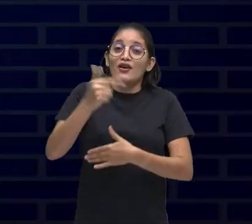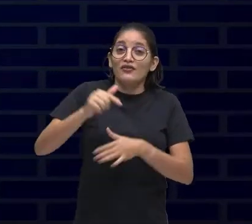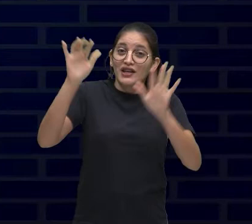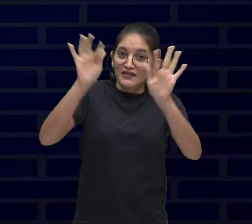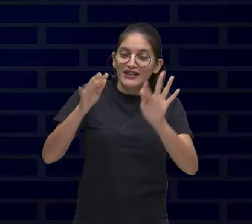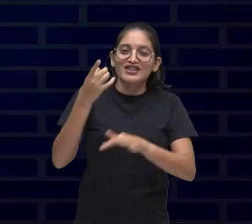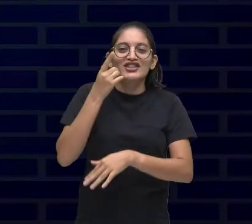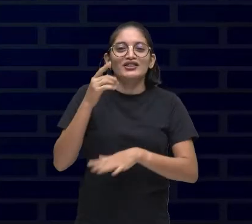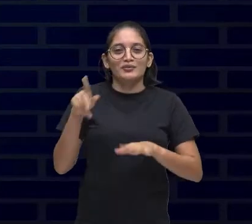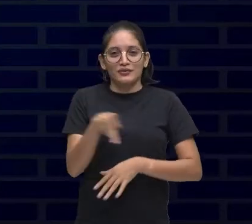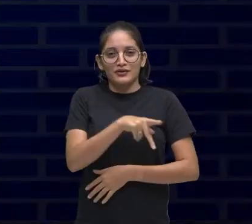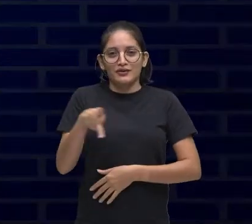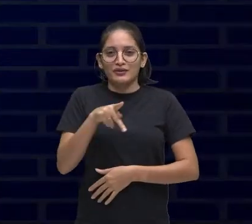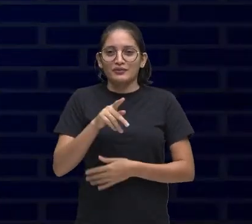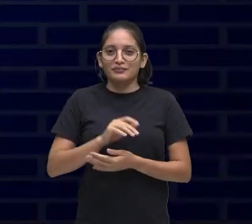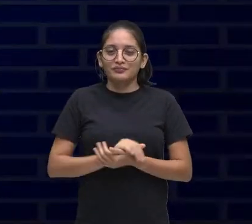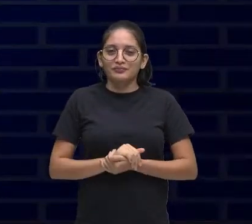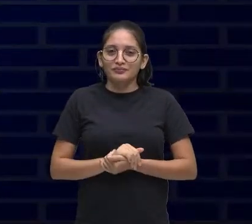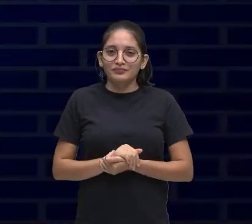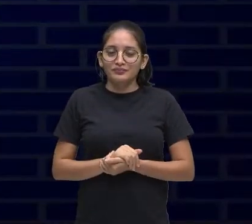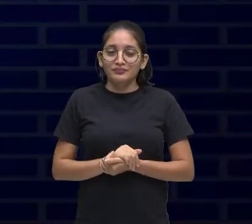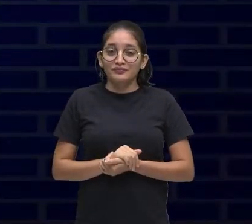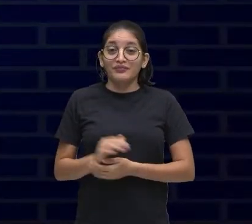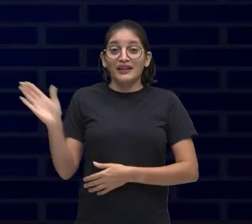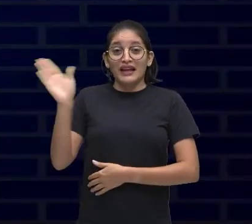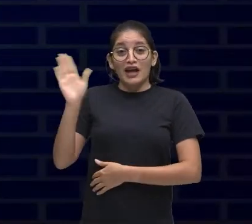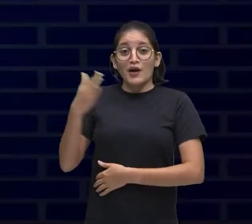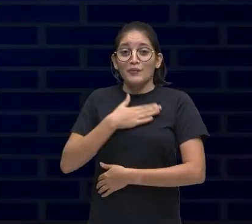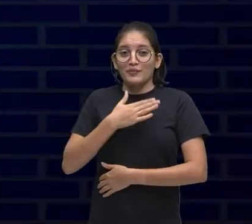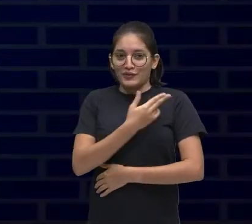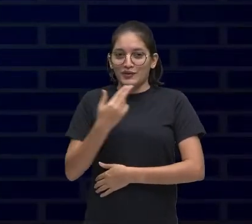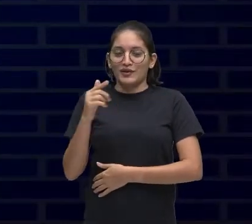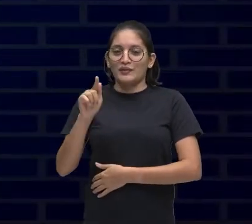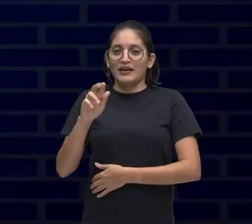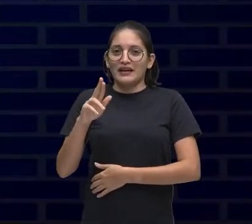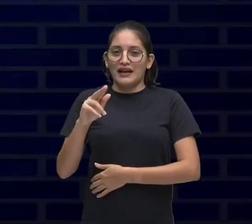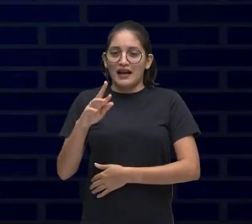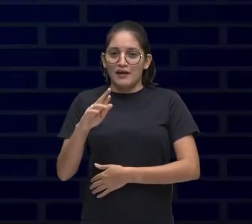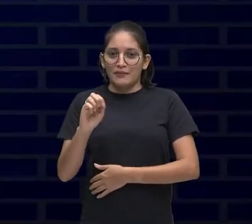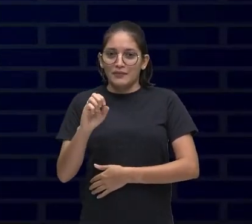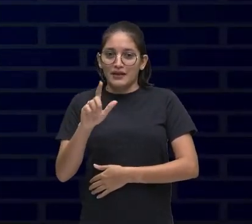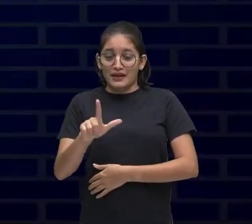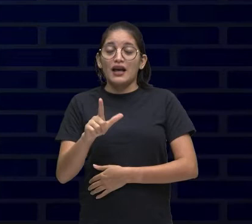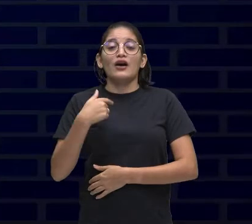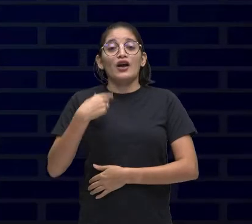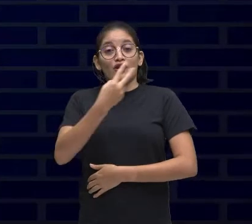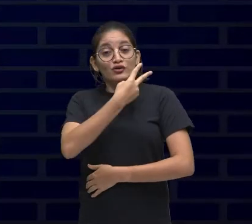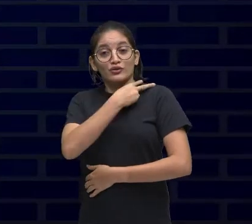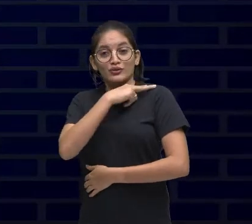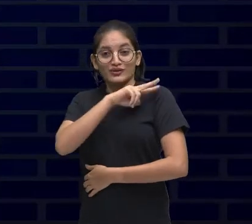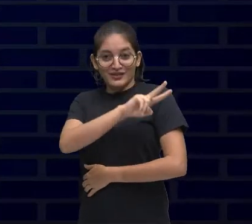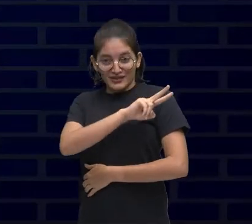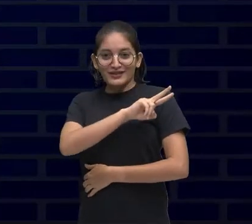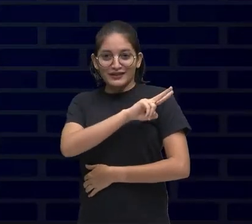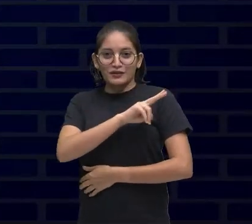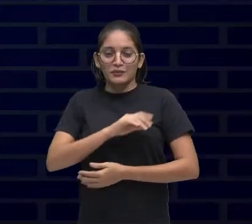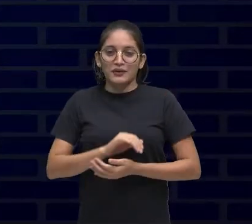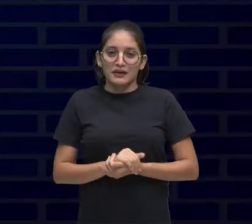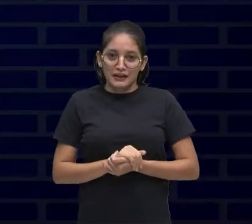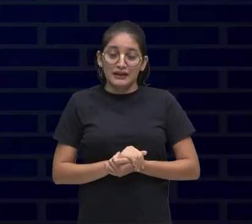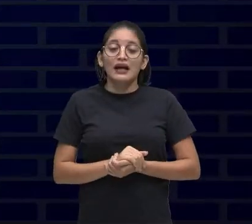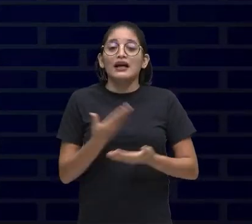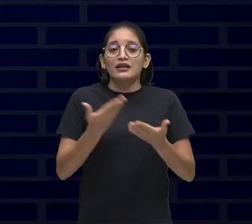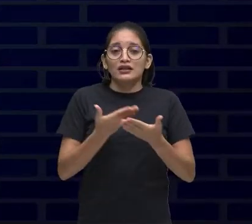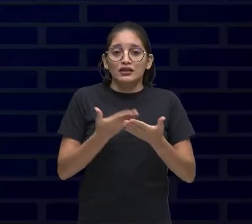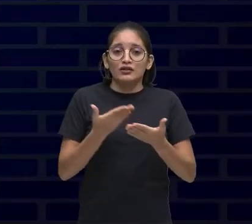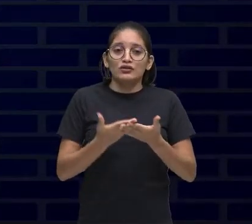um feliz dia dos professores. Olá, meu nome é Gabriel de Souza, sou do 2º ano do ensino médio e estudo na Escola